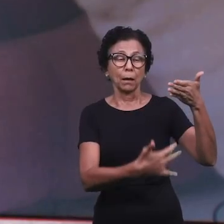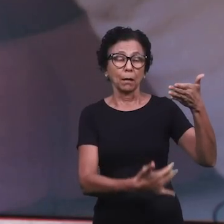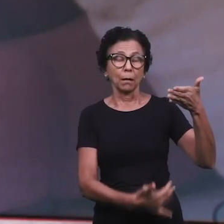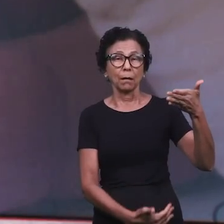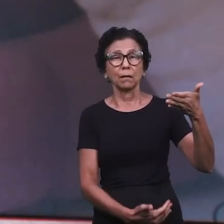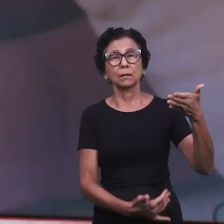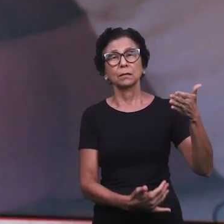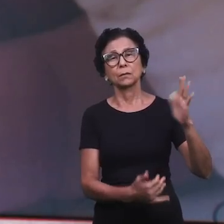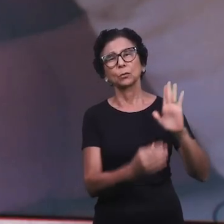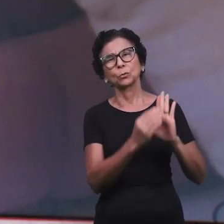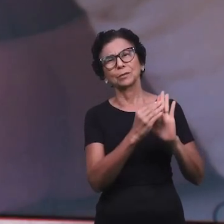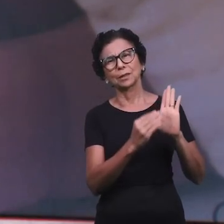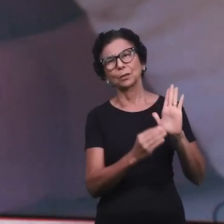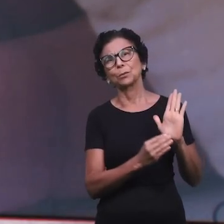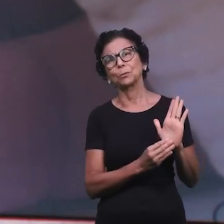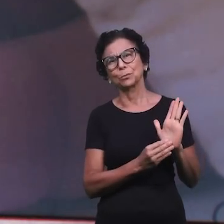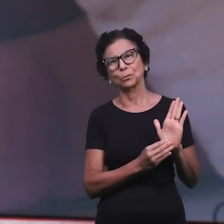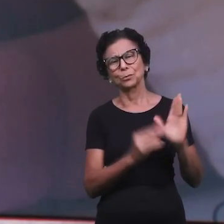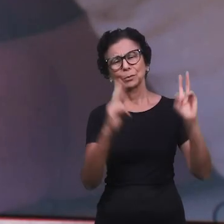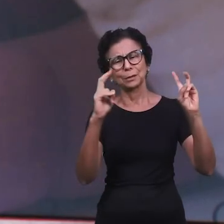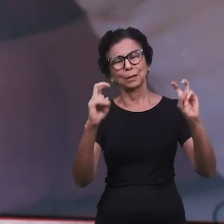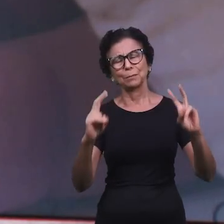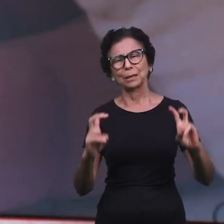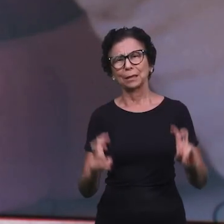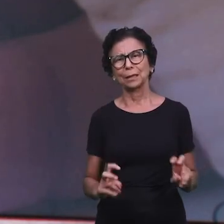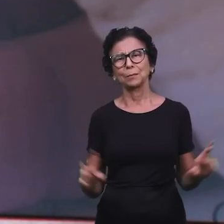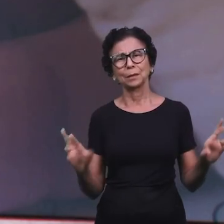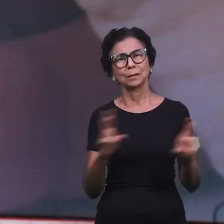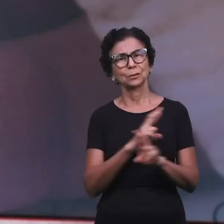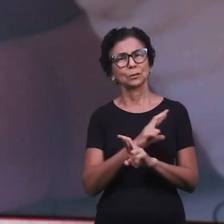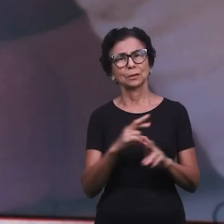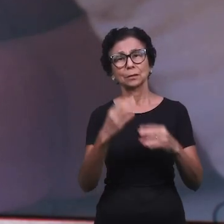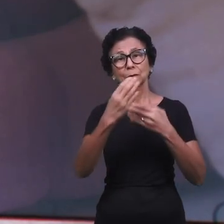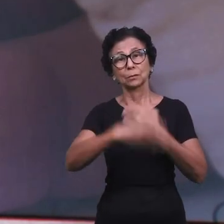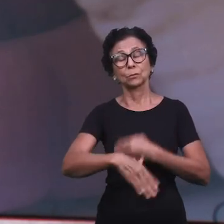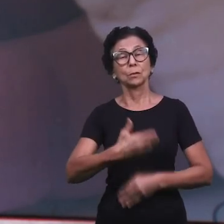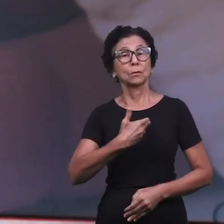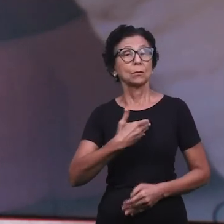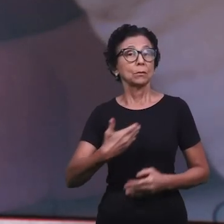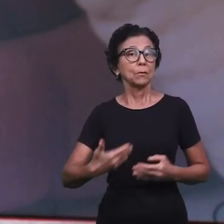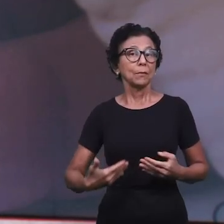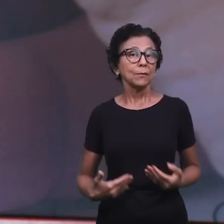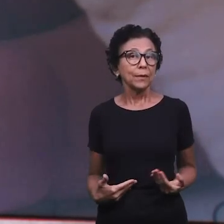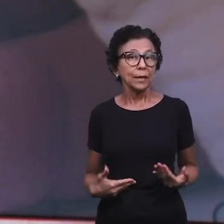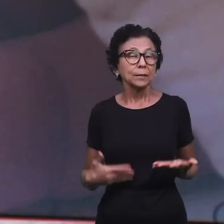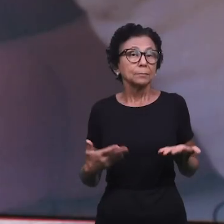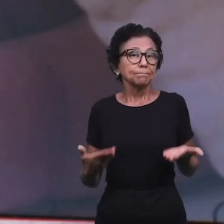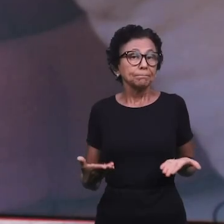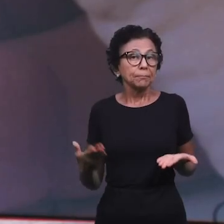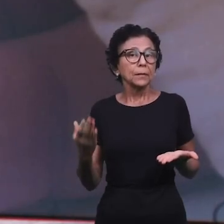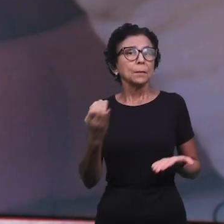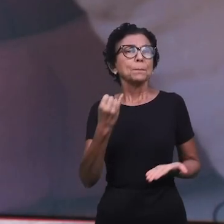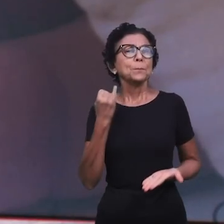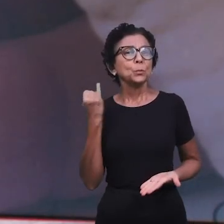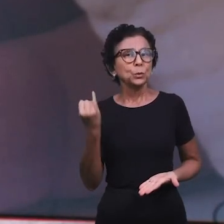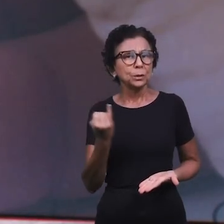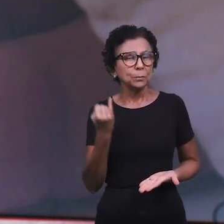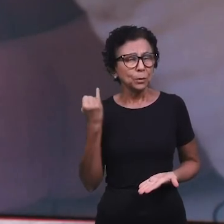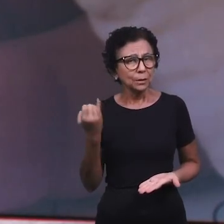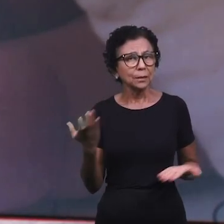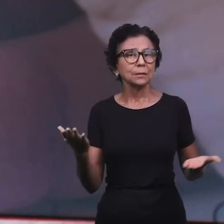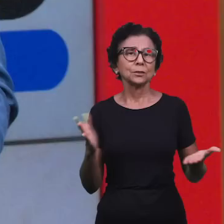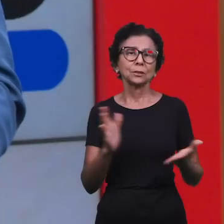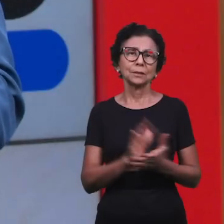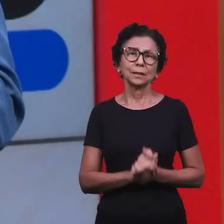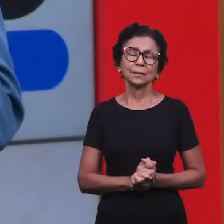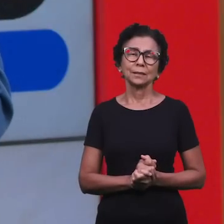gravados, com diversos temas relacionados com o concurso público, o que pode ser muito importante para muitos irmãos. Então, eu